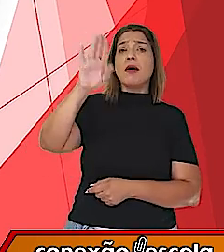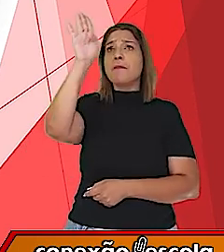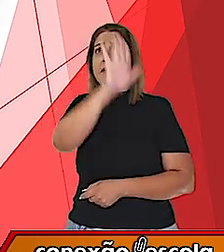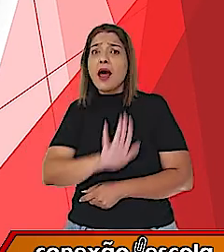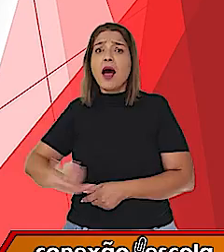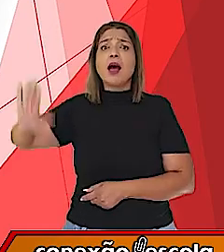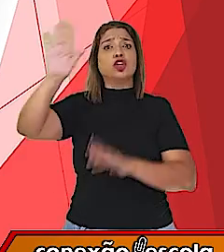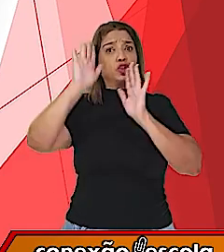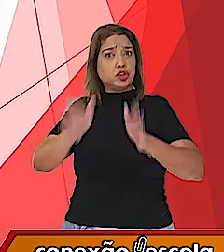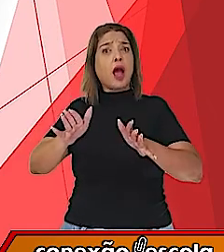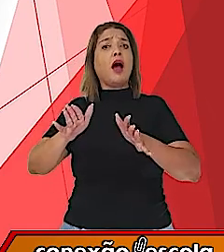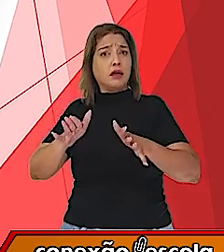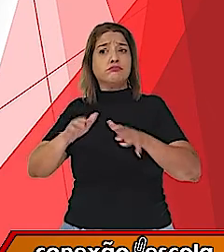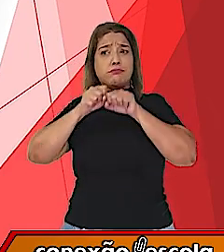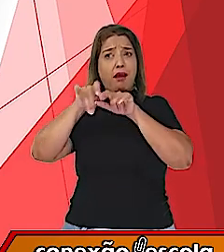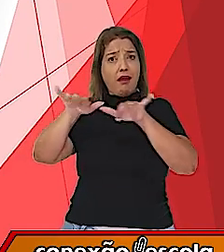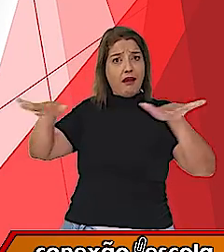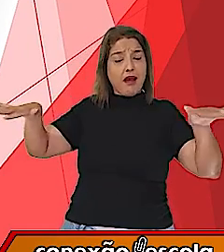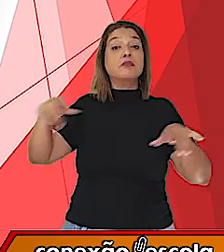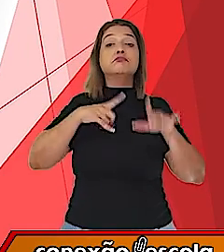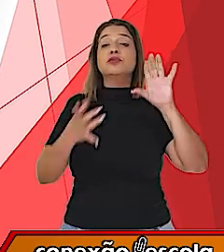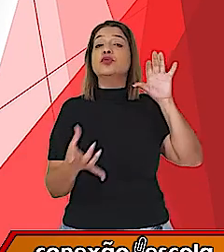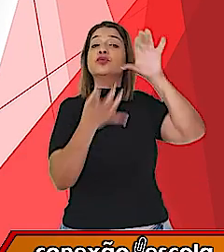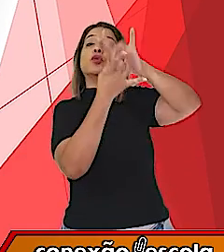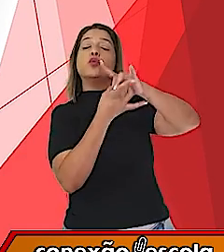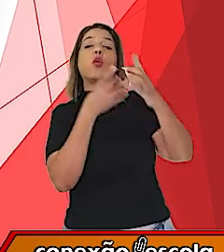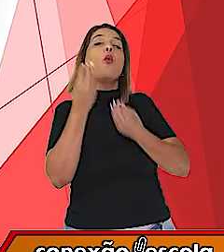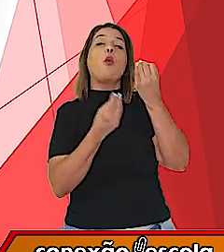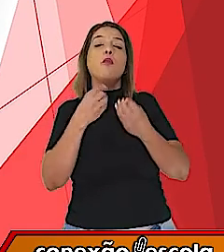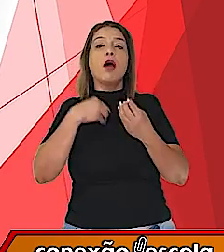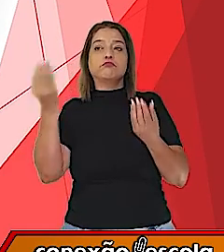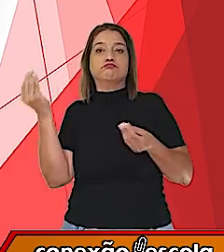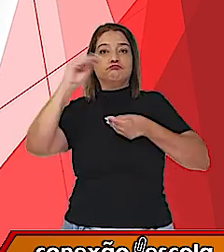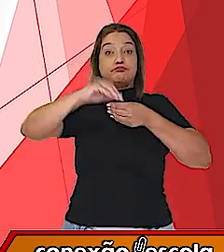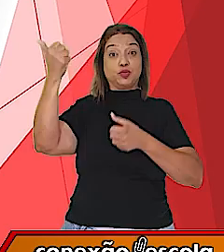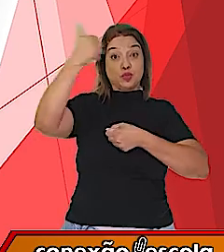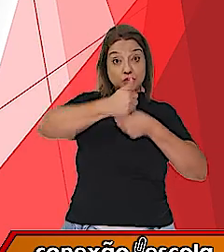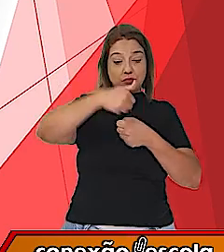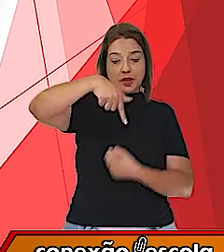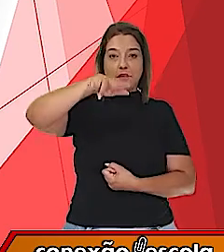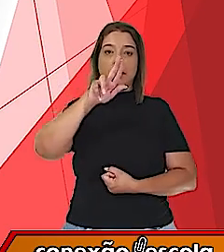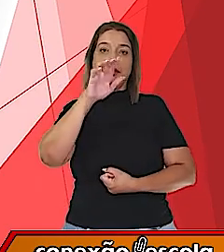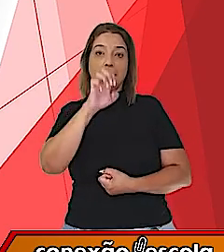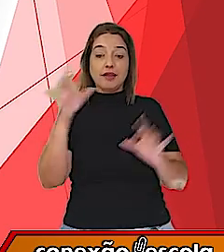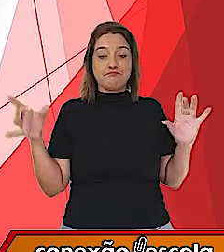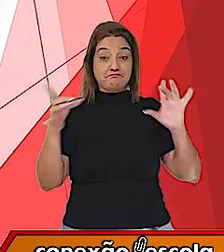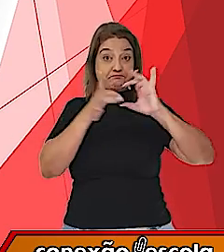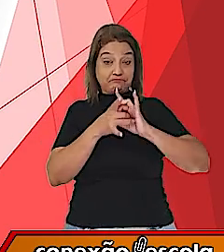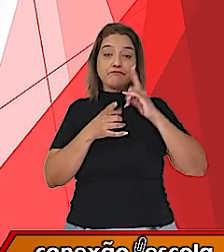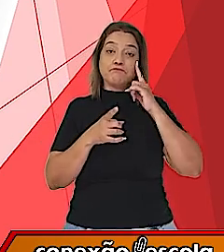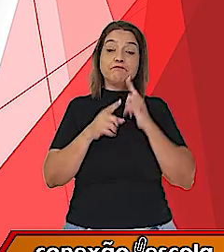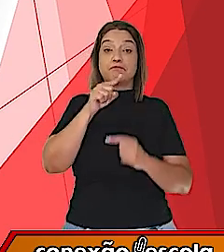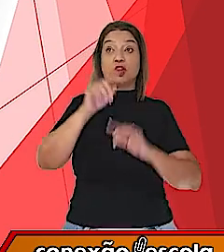Brasil. Posso unir essas duas frases com o pronome relativo que, e a frase ficaria assim: